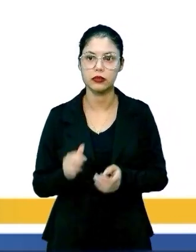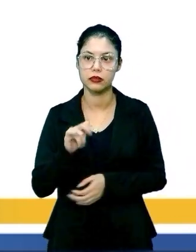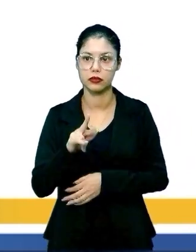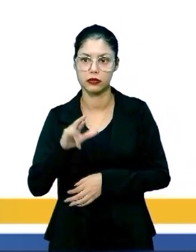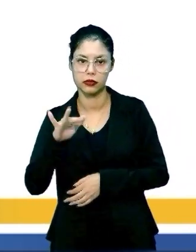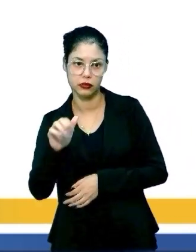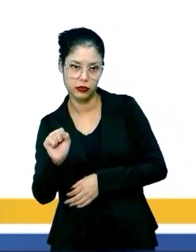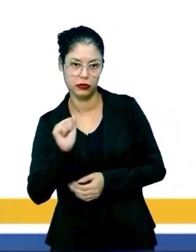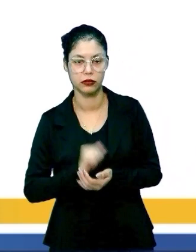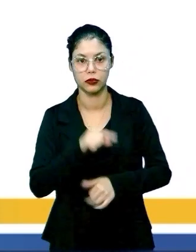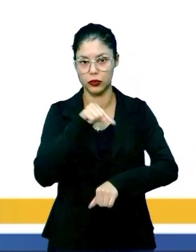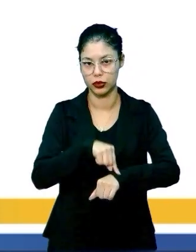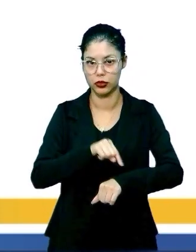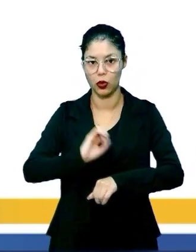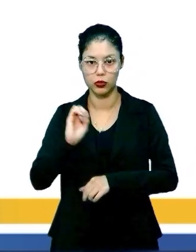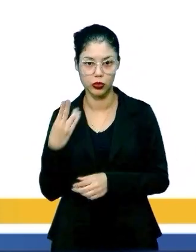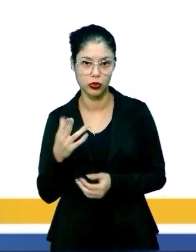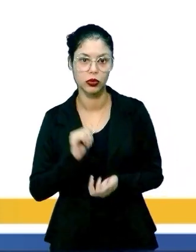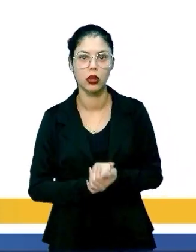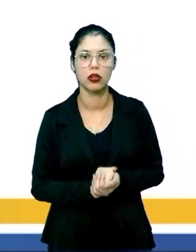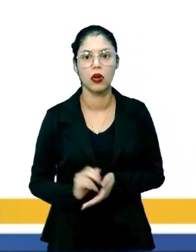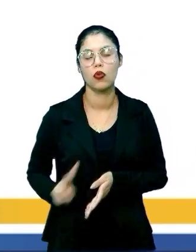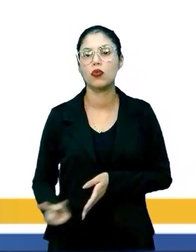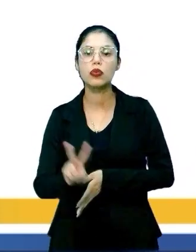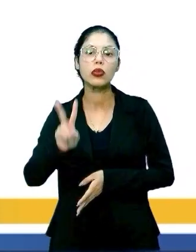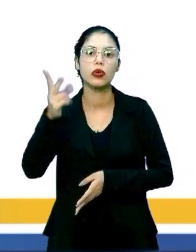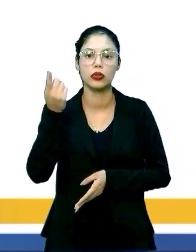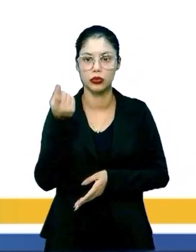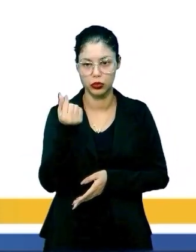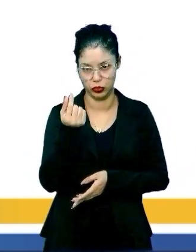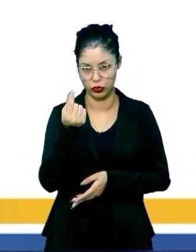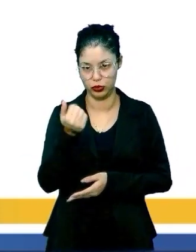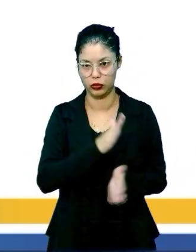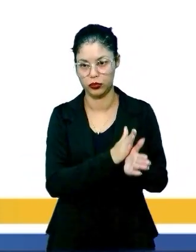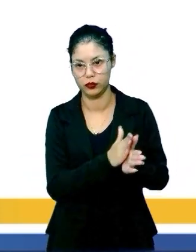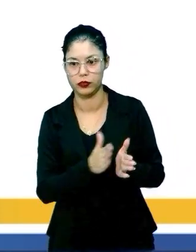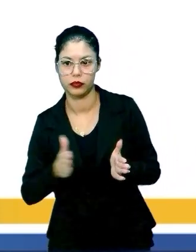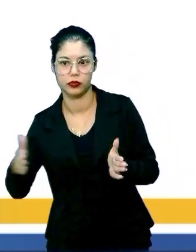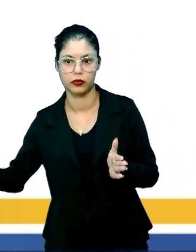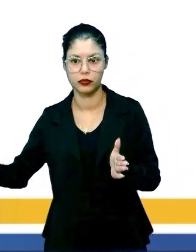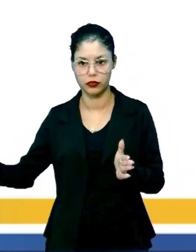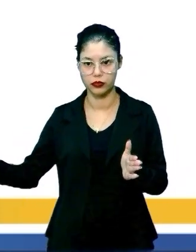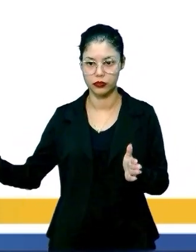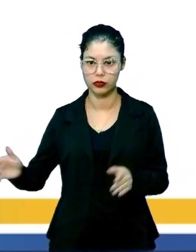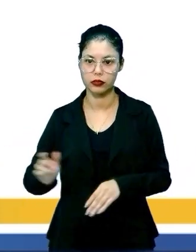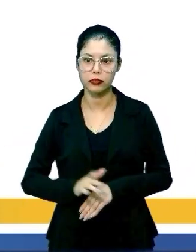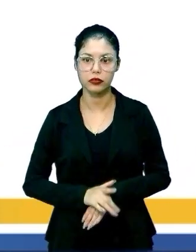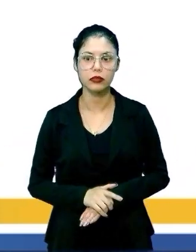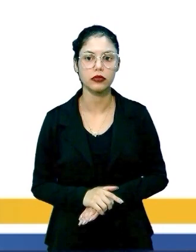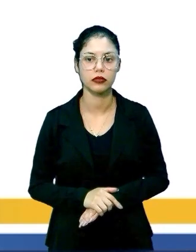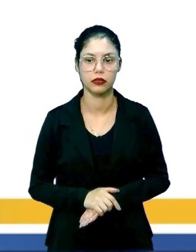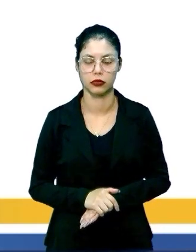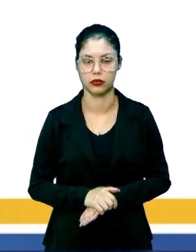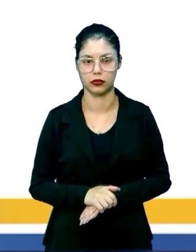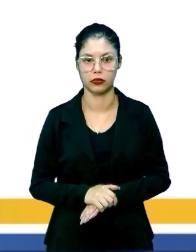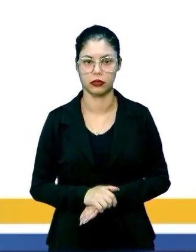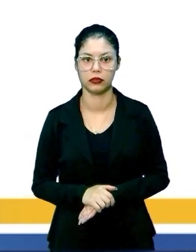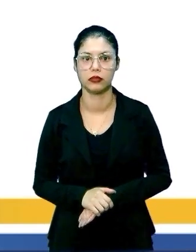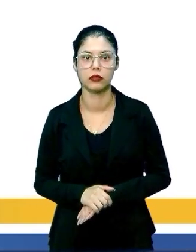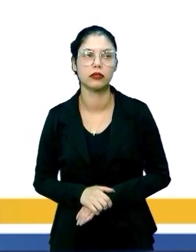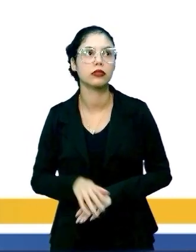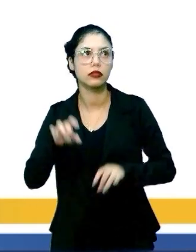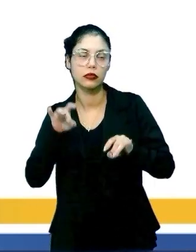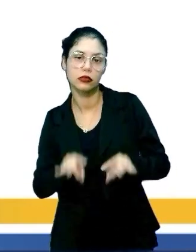de capitais no tempo, ou seja, como se comporta o valor do dinheiro no decorrer do tempo.